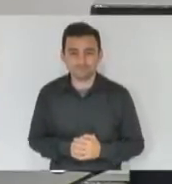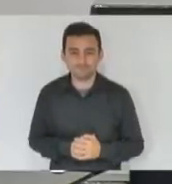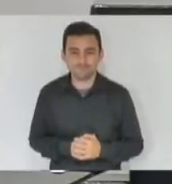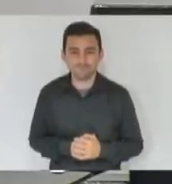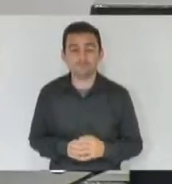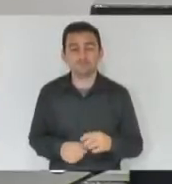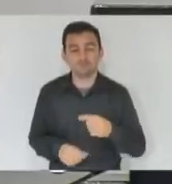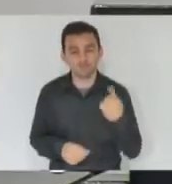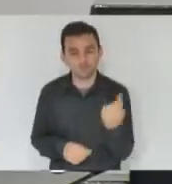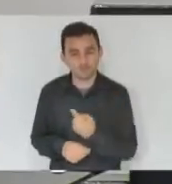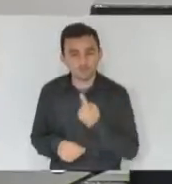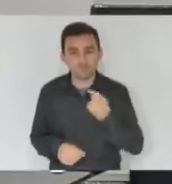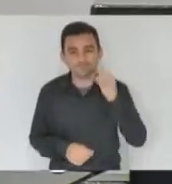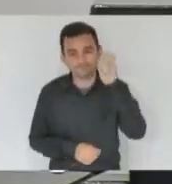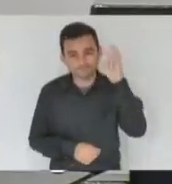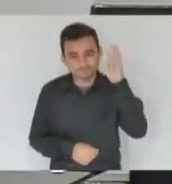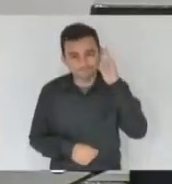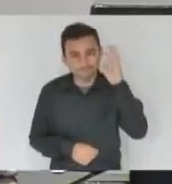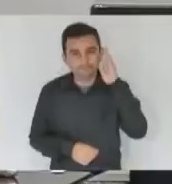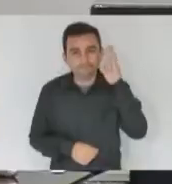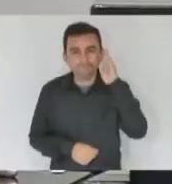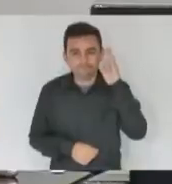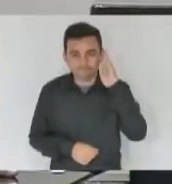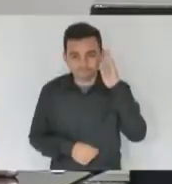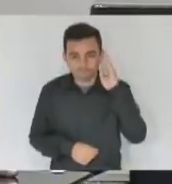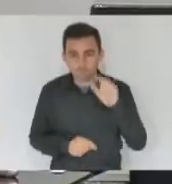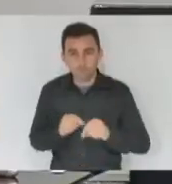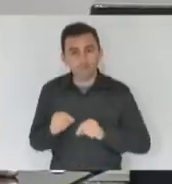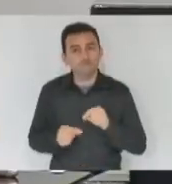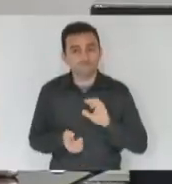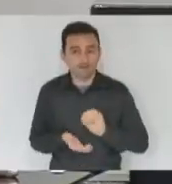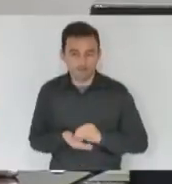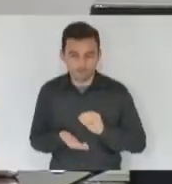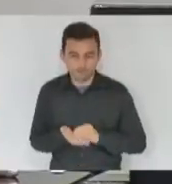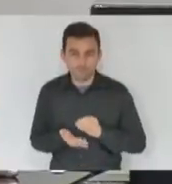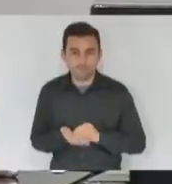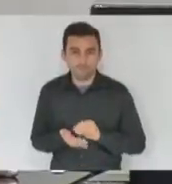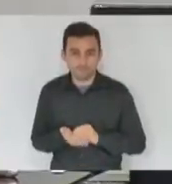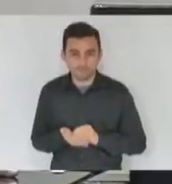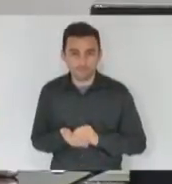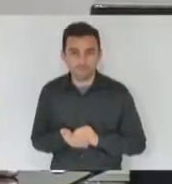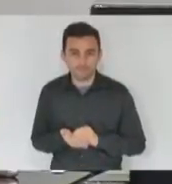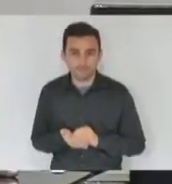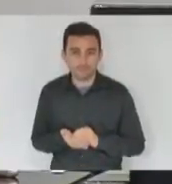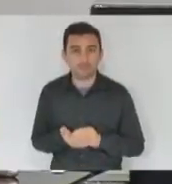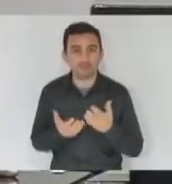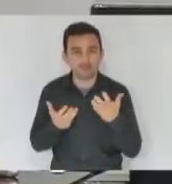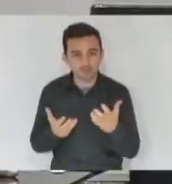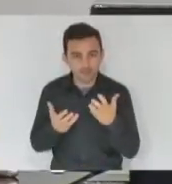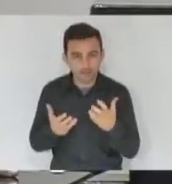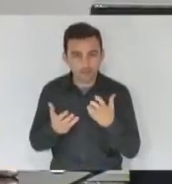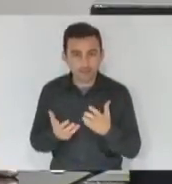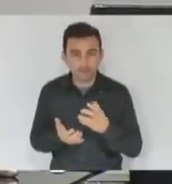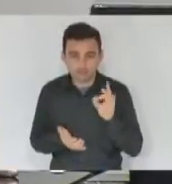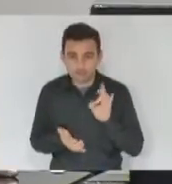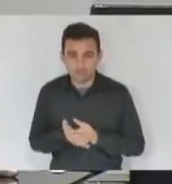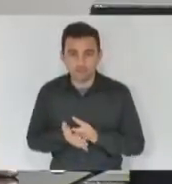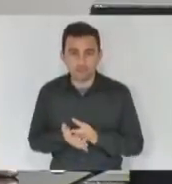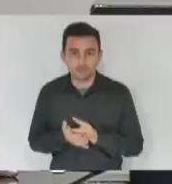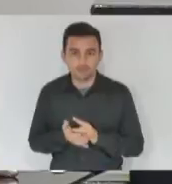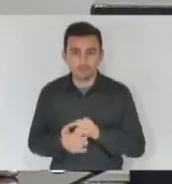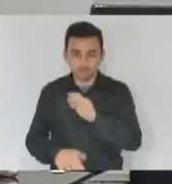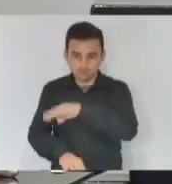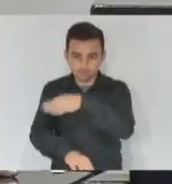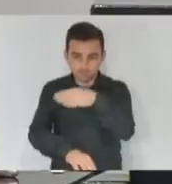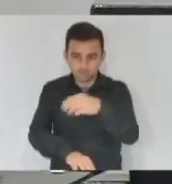nós pensamos que ainda falta muito para que possamos considerar o Planalto